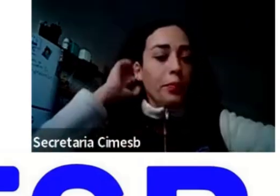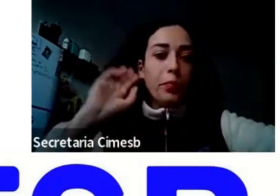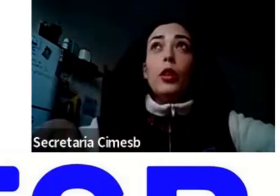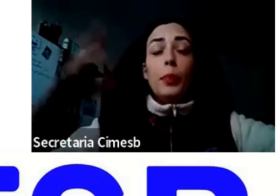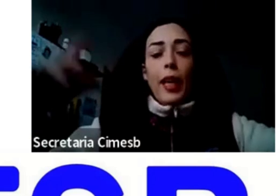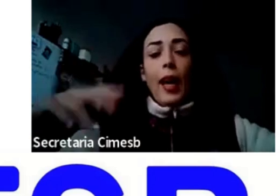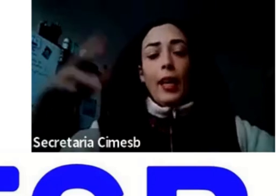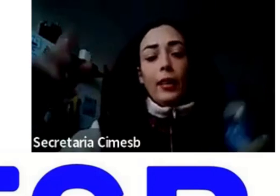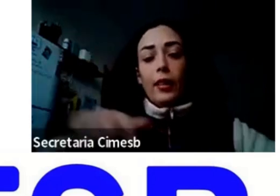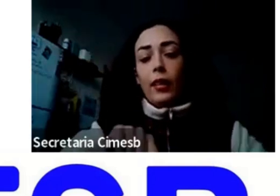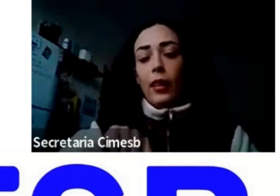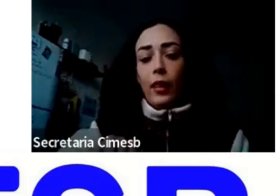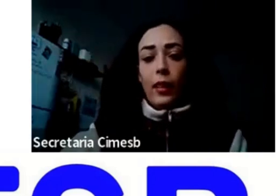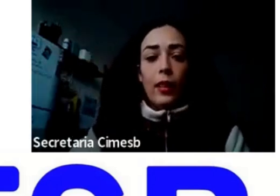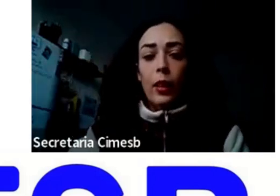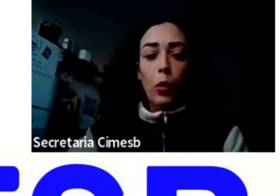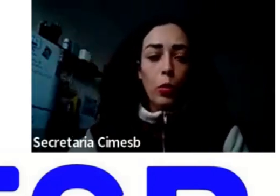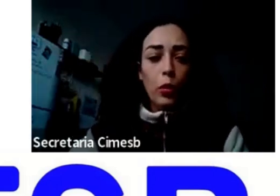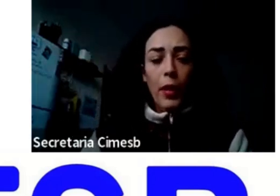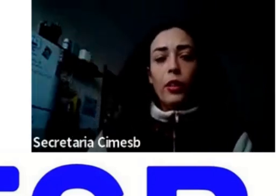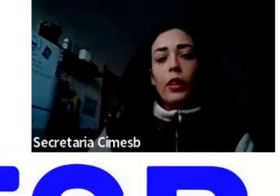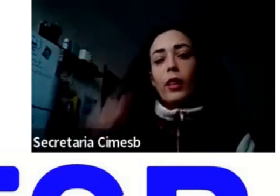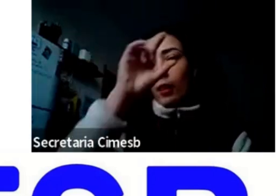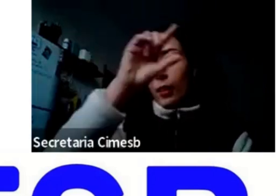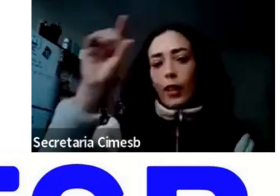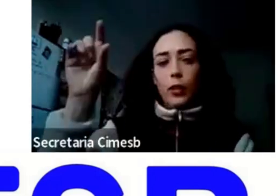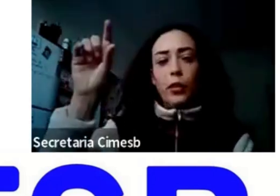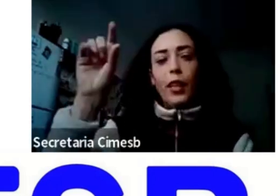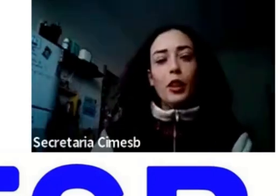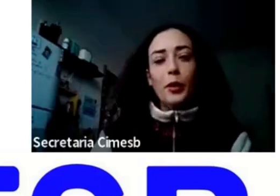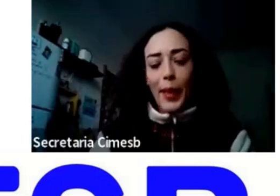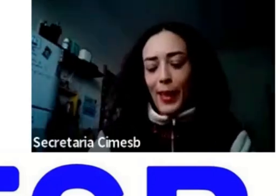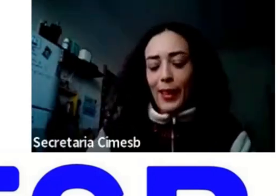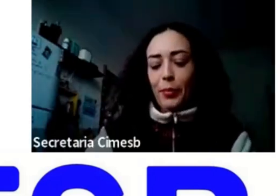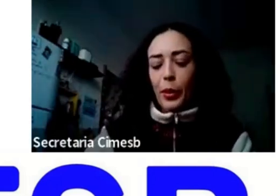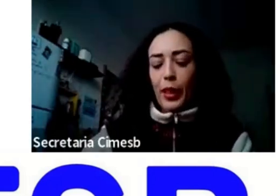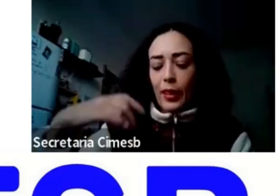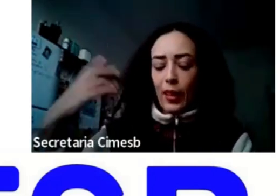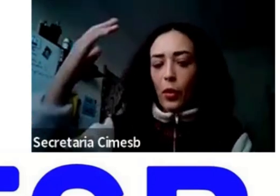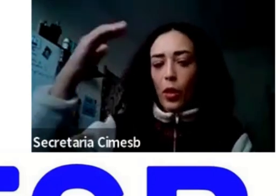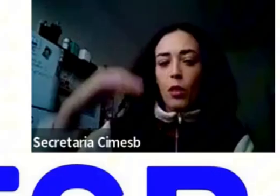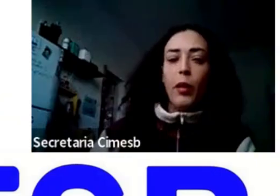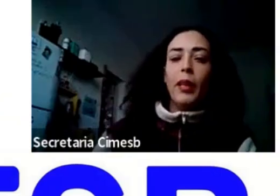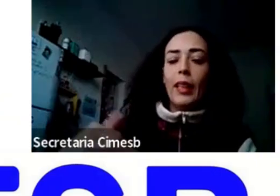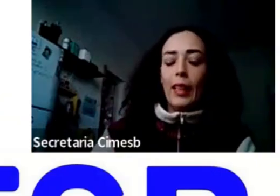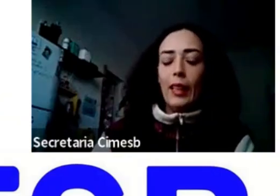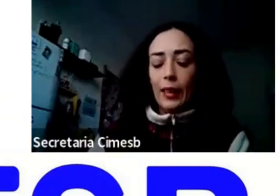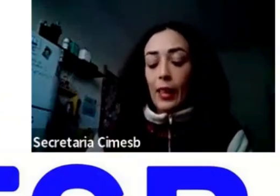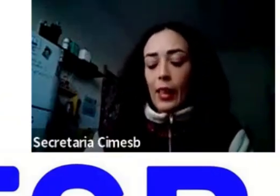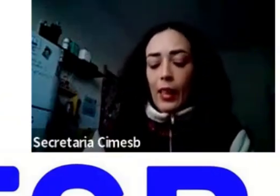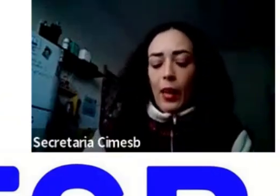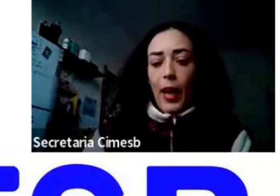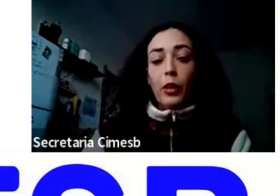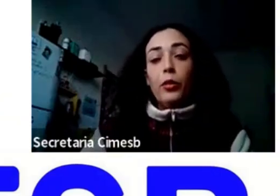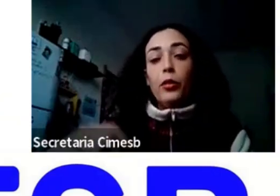vai em hospitais, em consulta médica, né, escrito sala de espera. Por que não coloca uma plaquinha